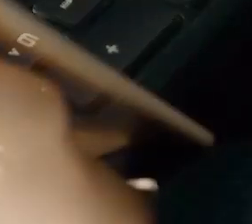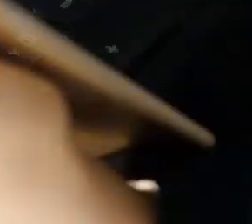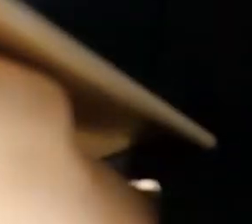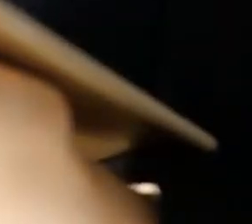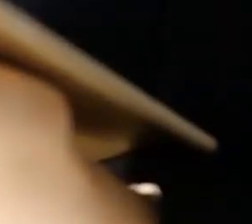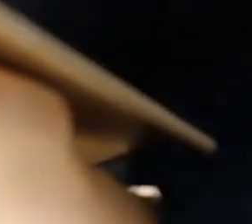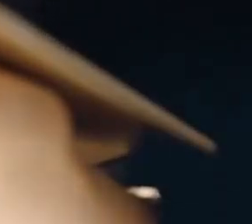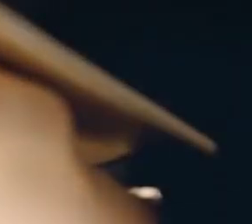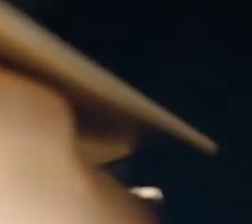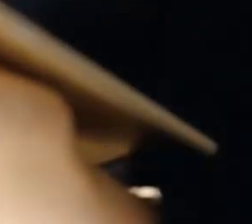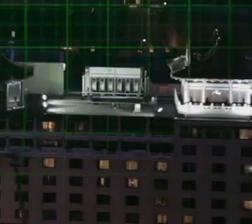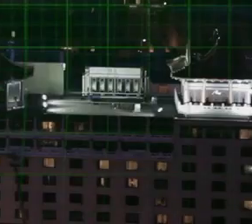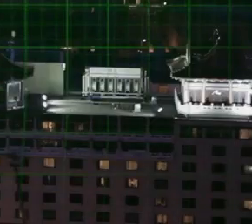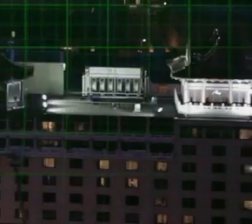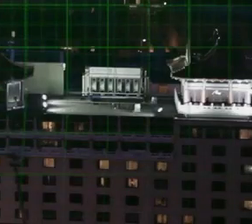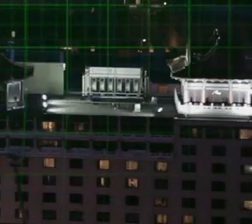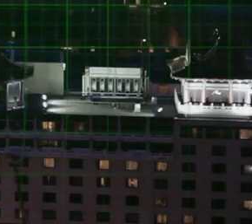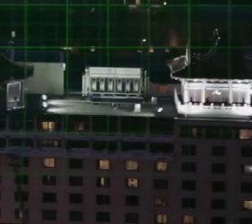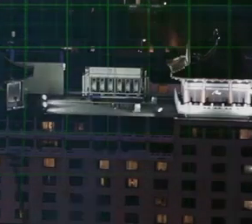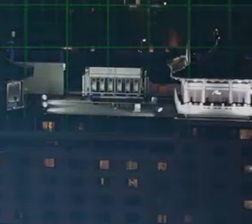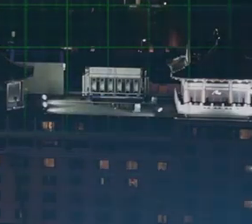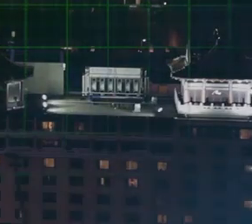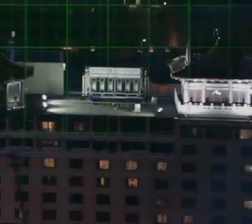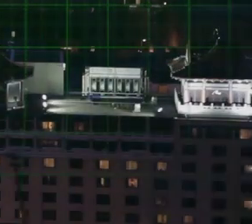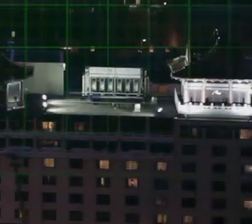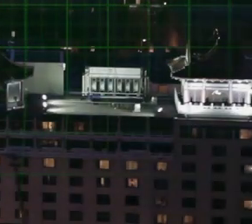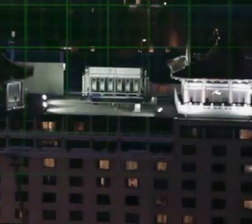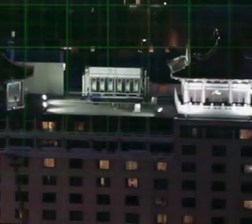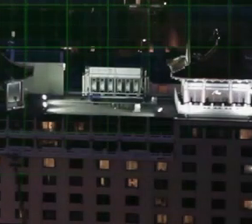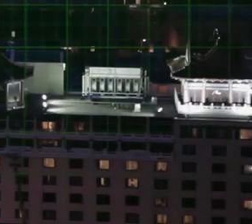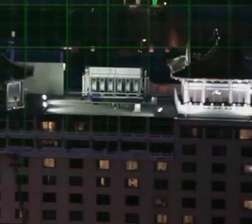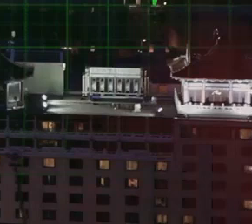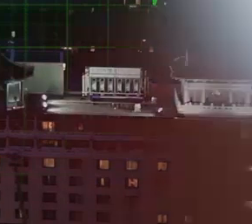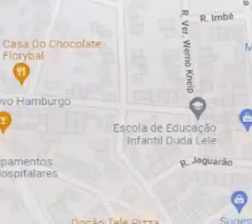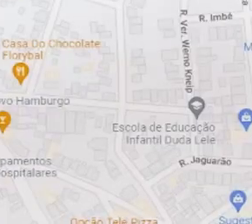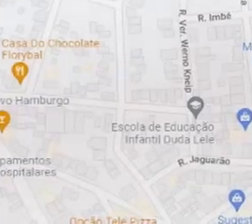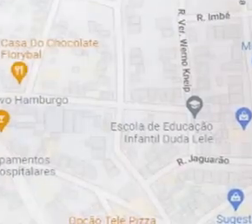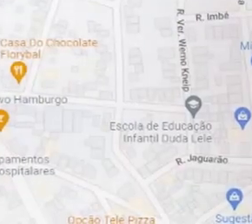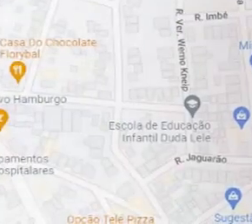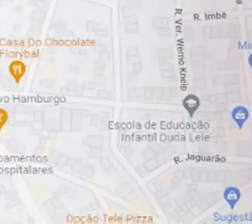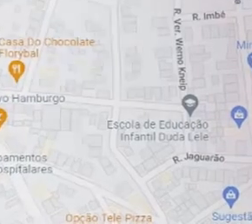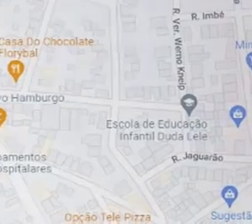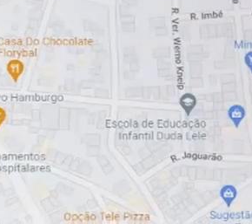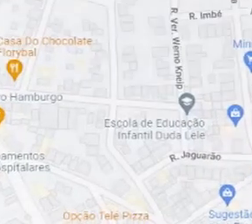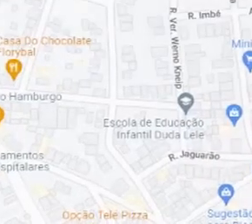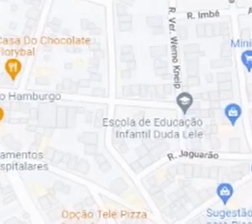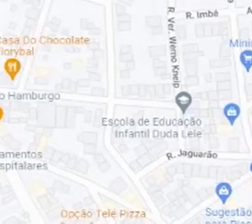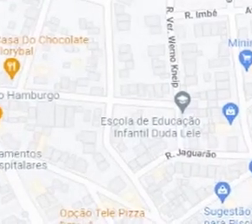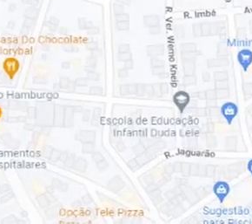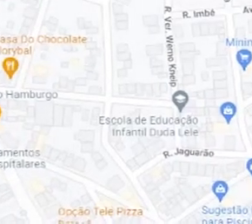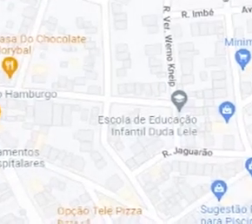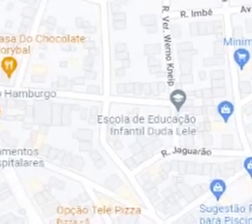é a avaliação profissional e diagnóstico empresarial, buscando precisão e assertividade para o mercado. Estamos localizados na rua Silveira